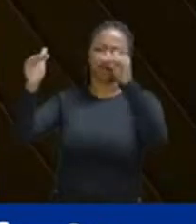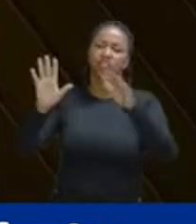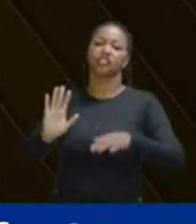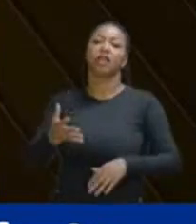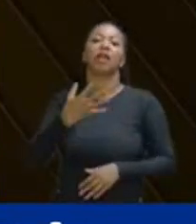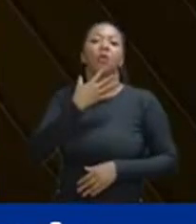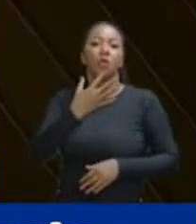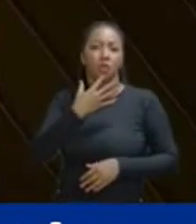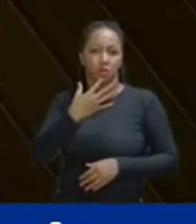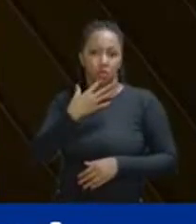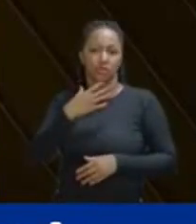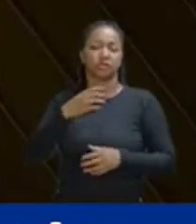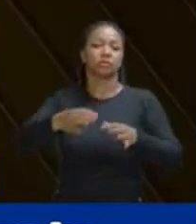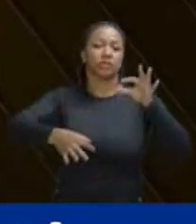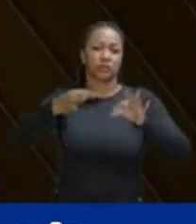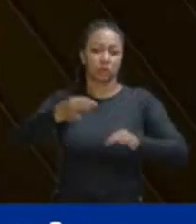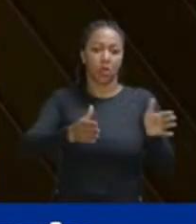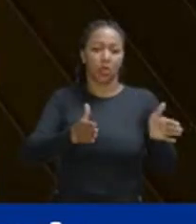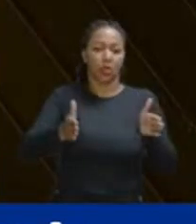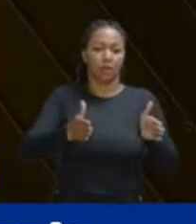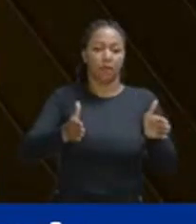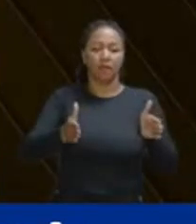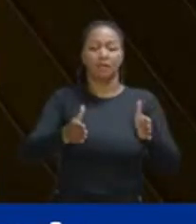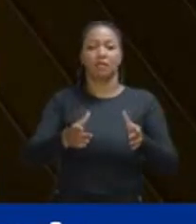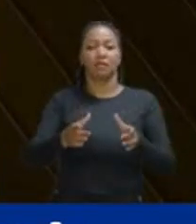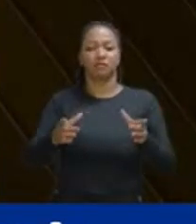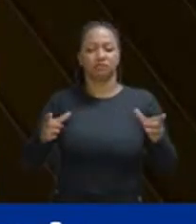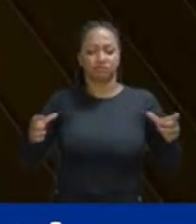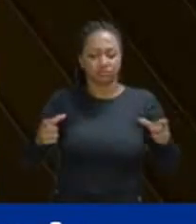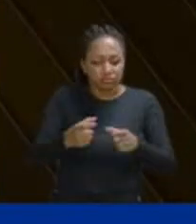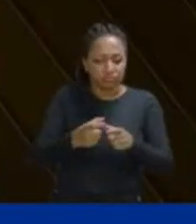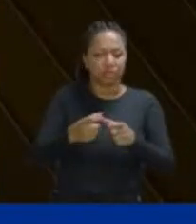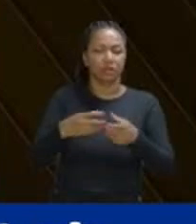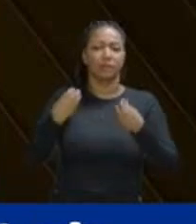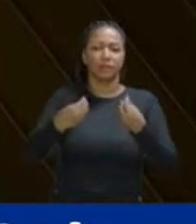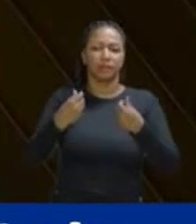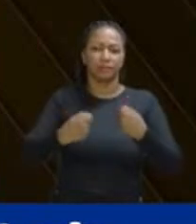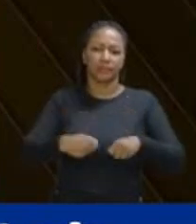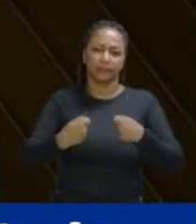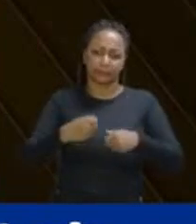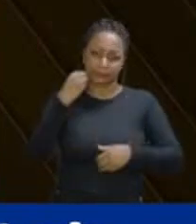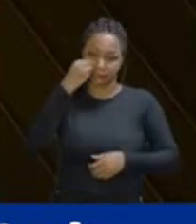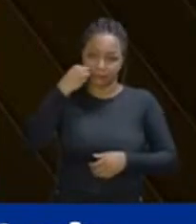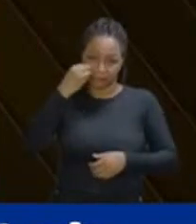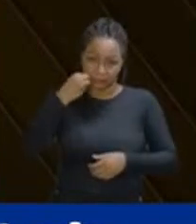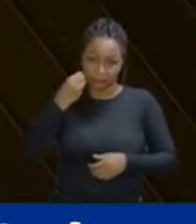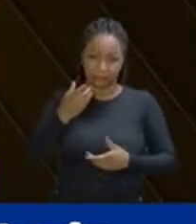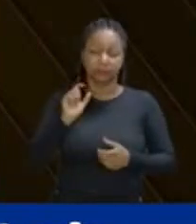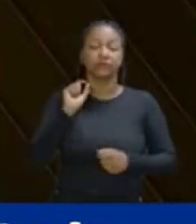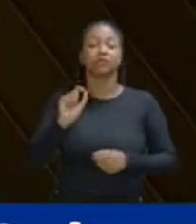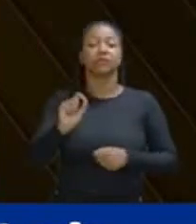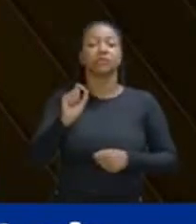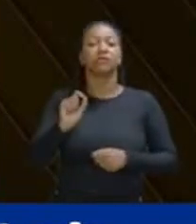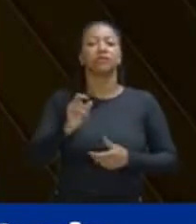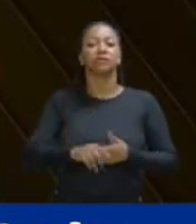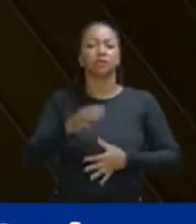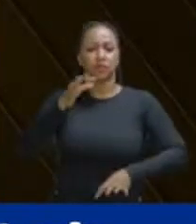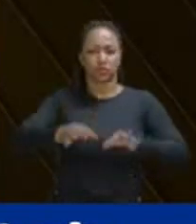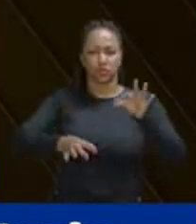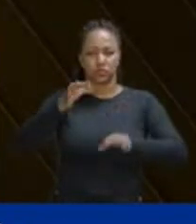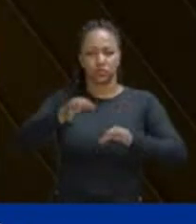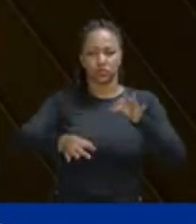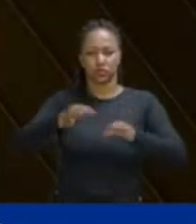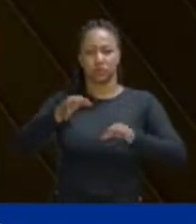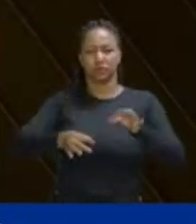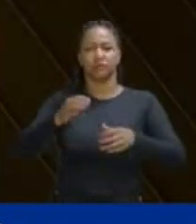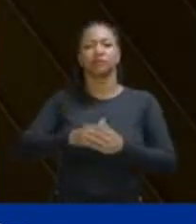pares, durante o período eleitoral há prazos curtos que devem ser observados. Um desses prazos diz respeito justamente ao julgamento